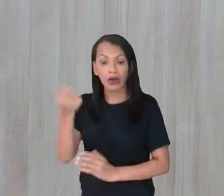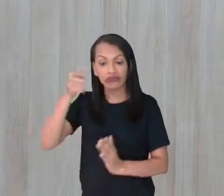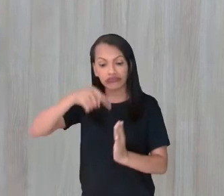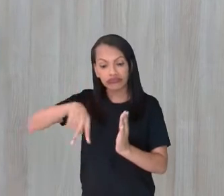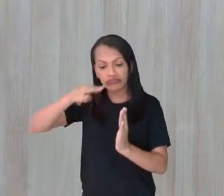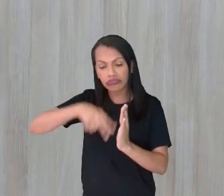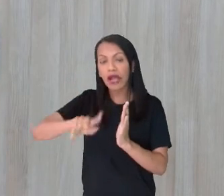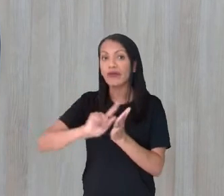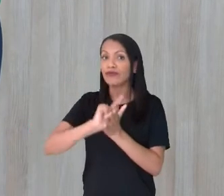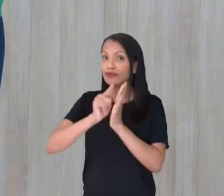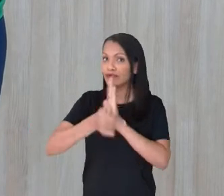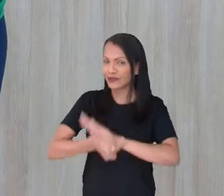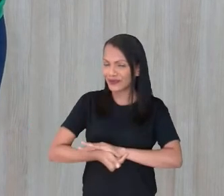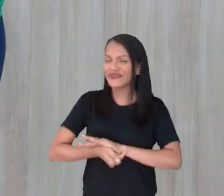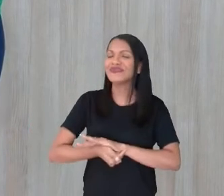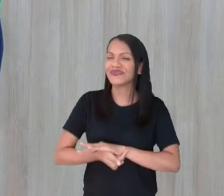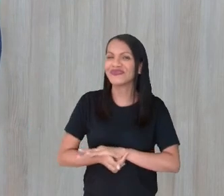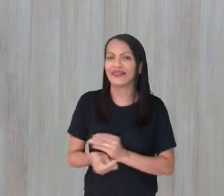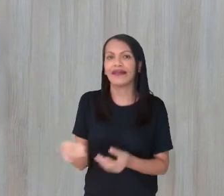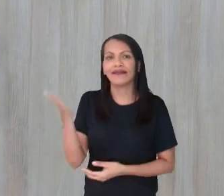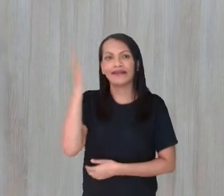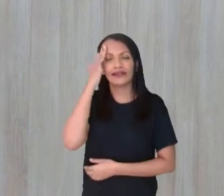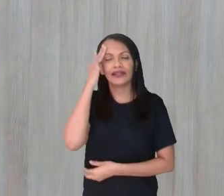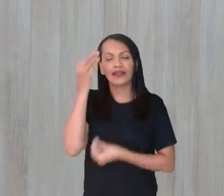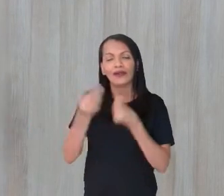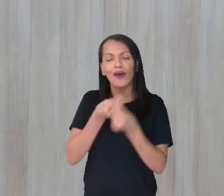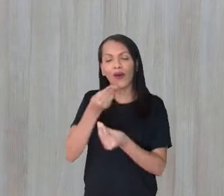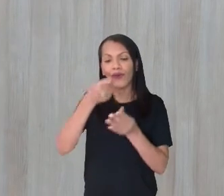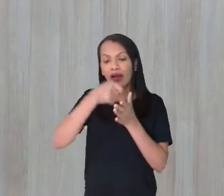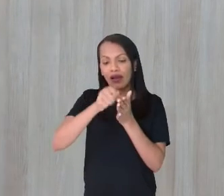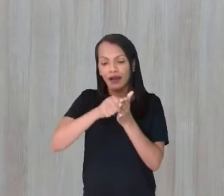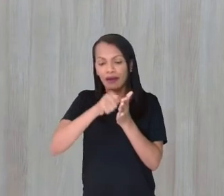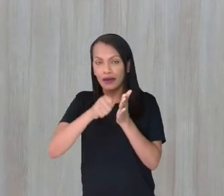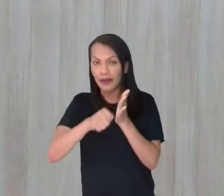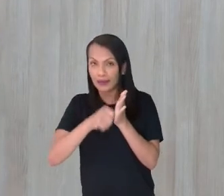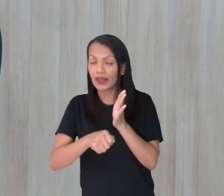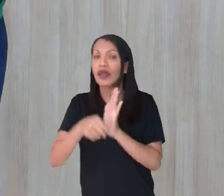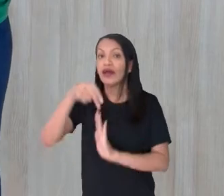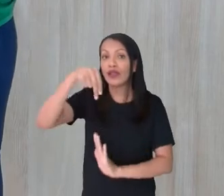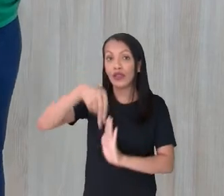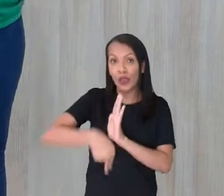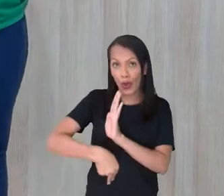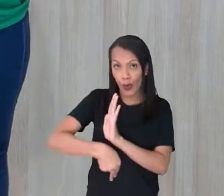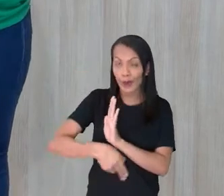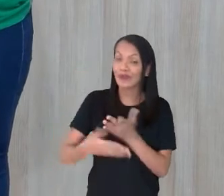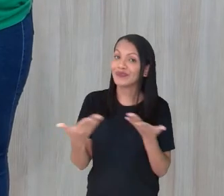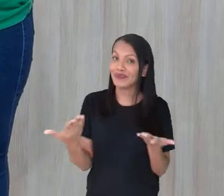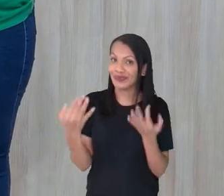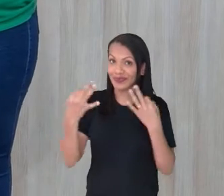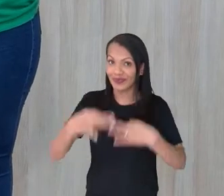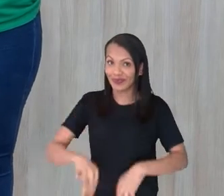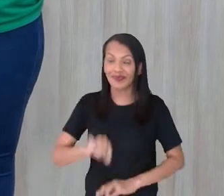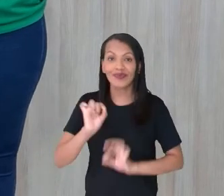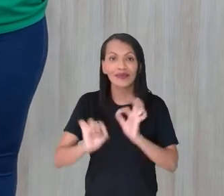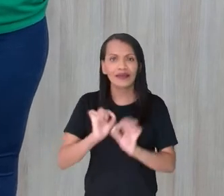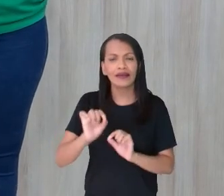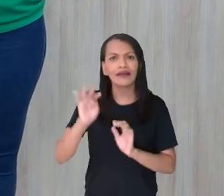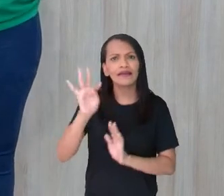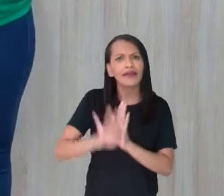textual e da modalidade escrita e da norma padrão, certo? Então, que texto é